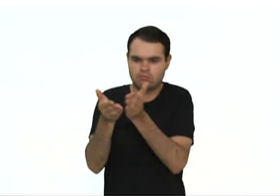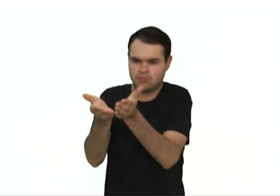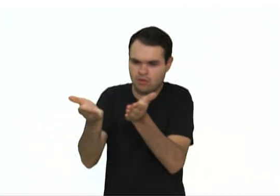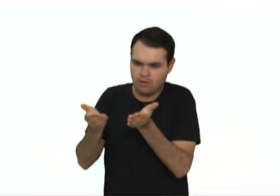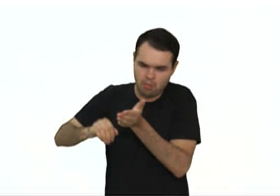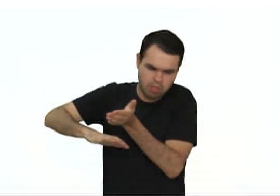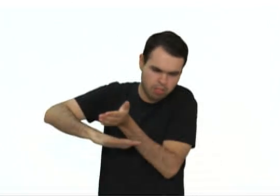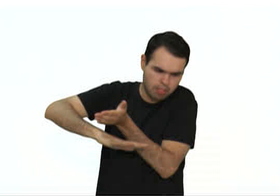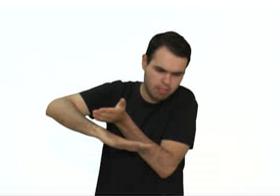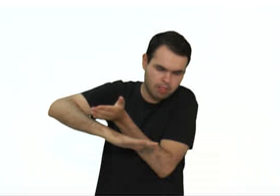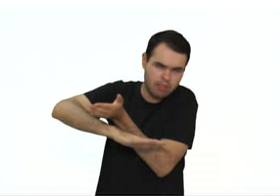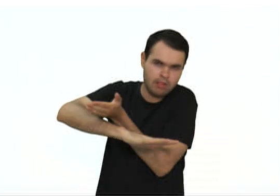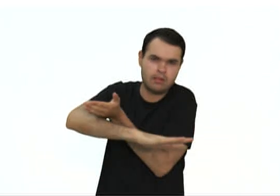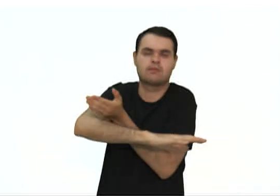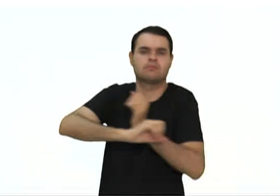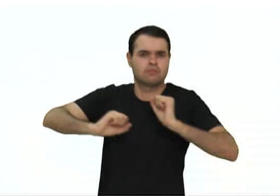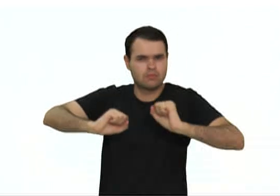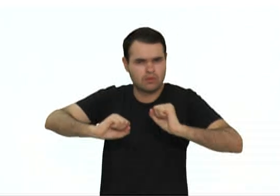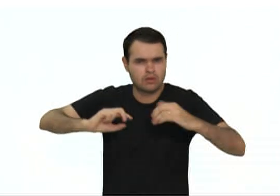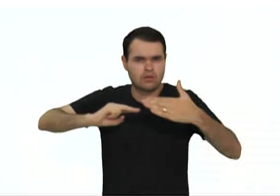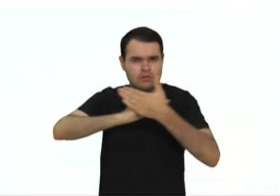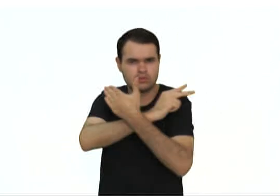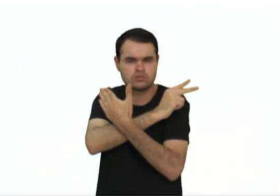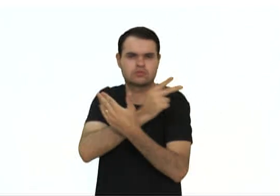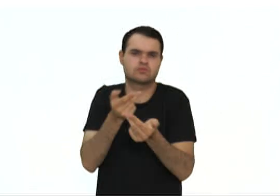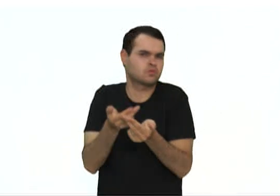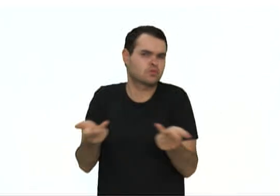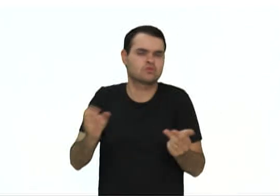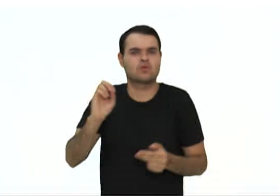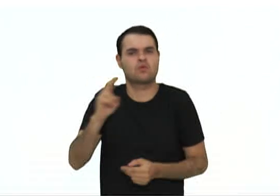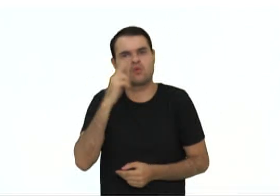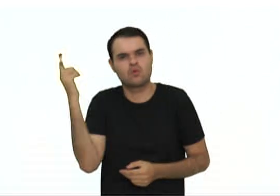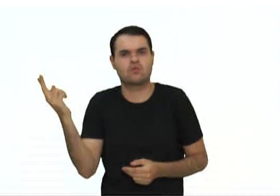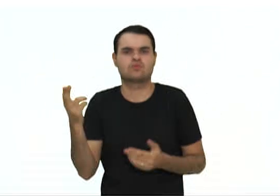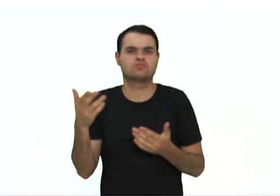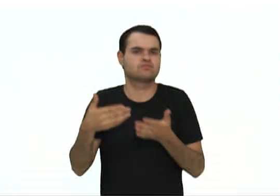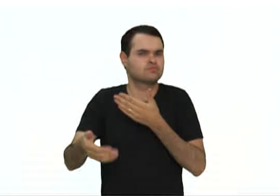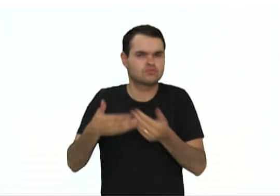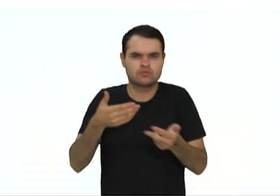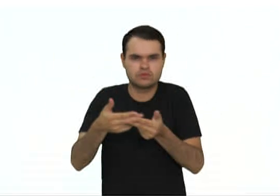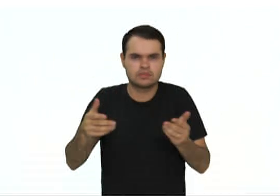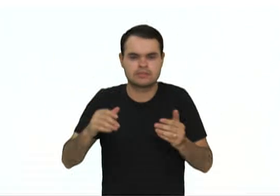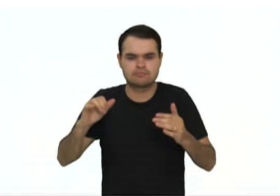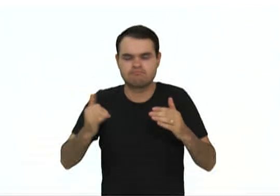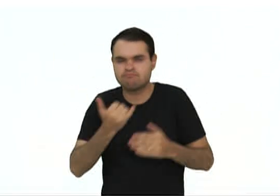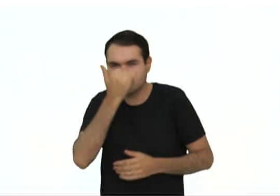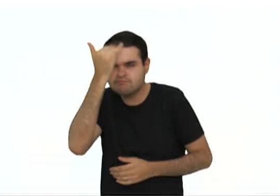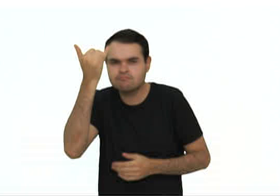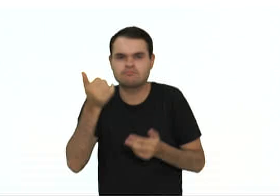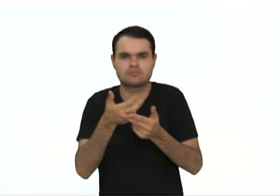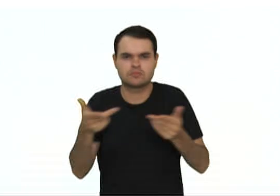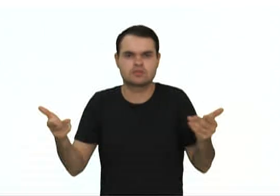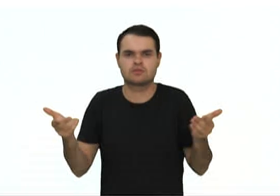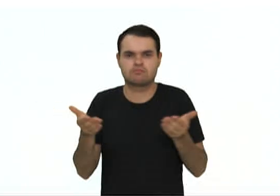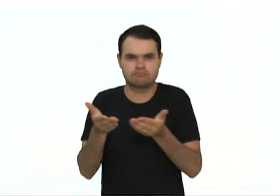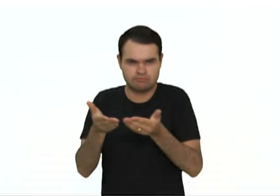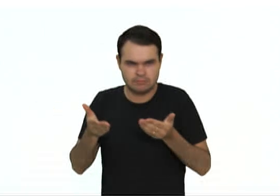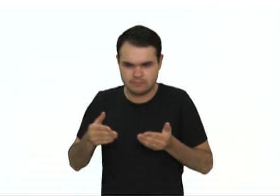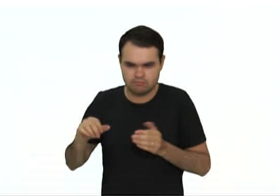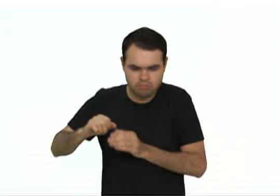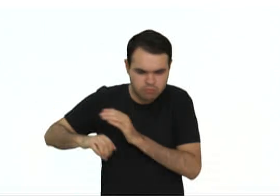petróleo, seja por meio de um vazamento de um oleoduto, ou de um naufrágio, ou de algum acidente com algum navio